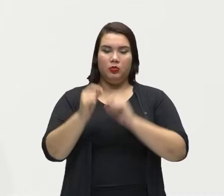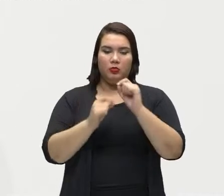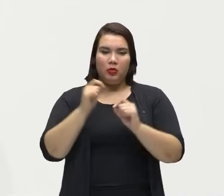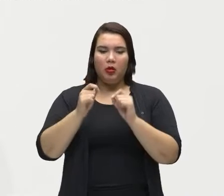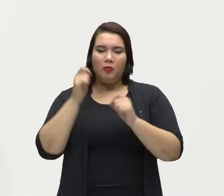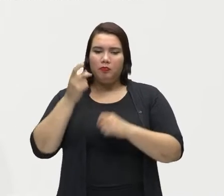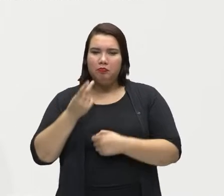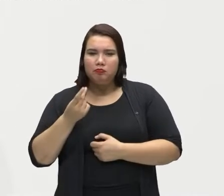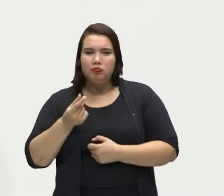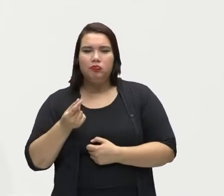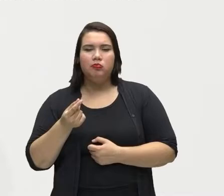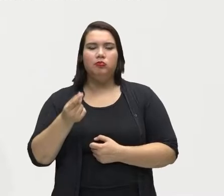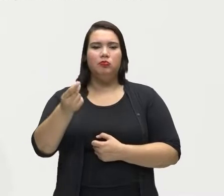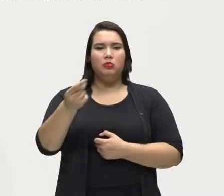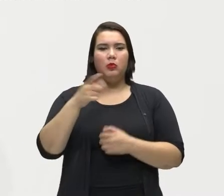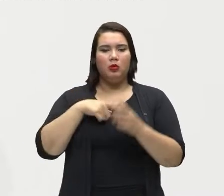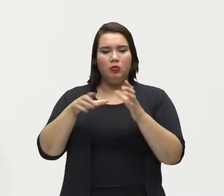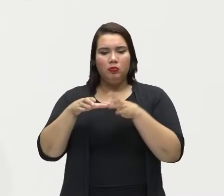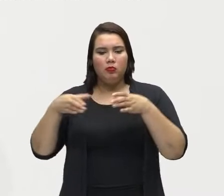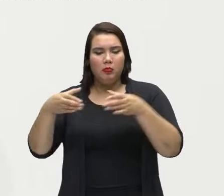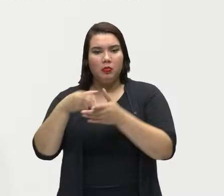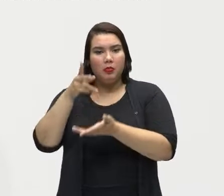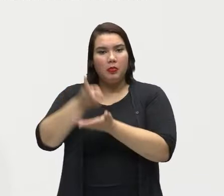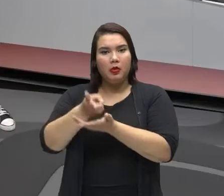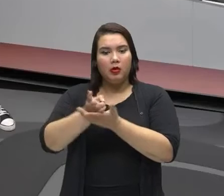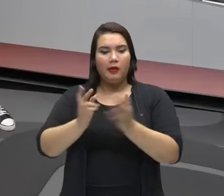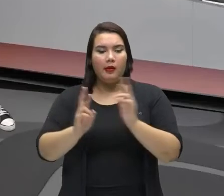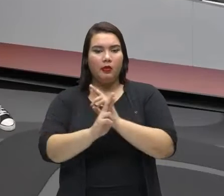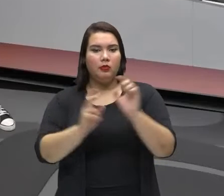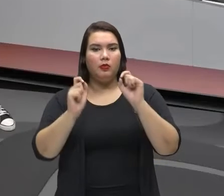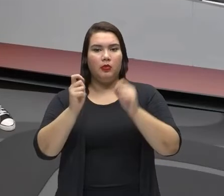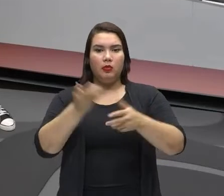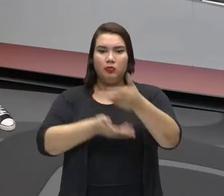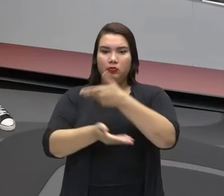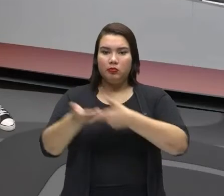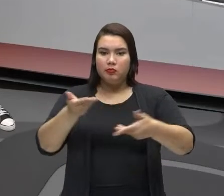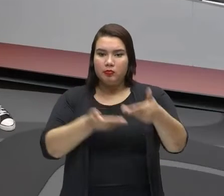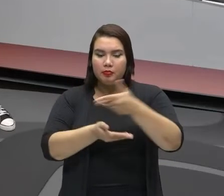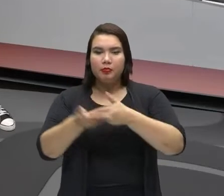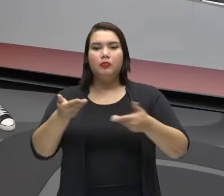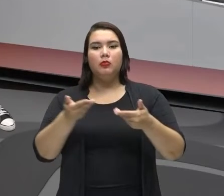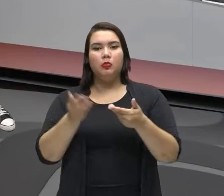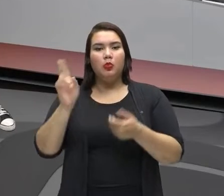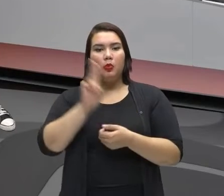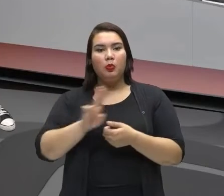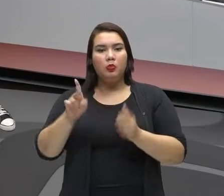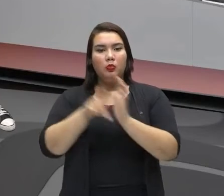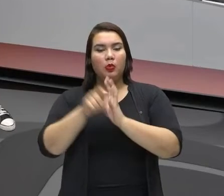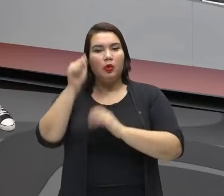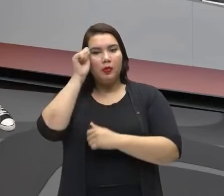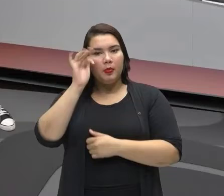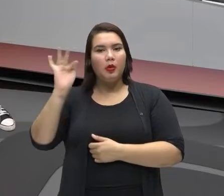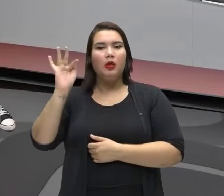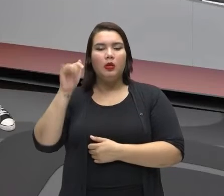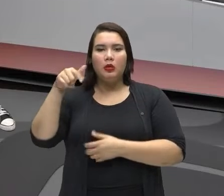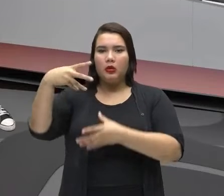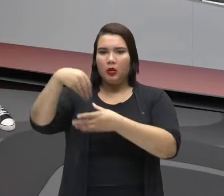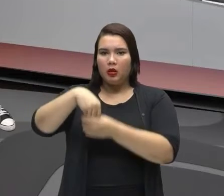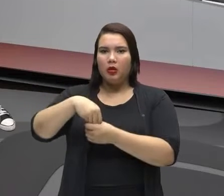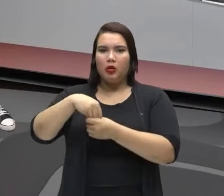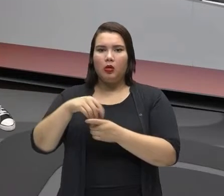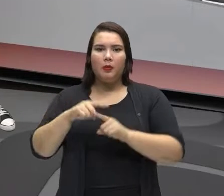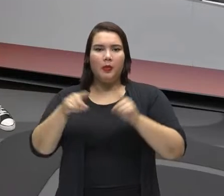muito tempo, mantendo relações comerciais apenas com o sul do continente africano. Isso vai se